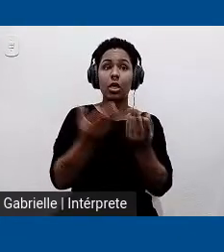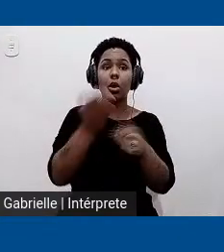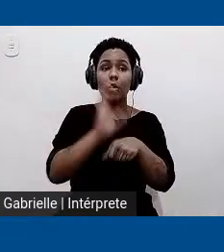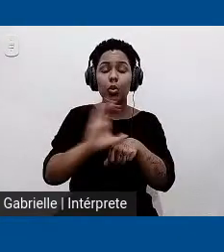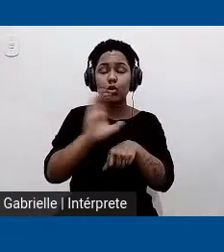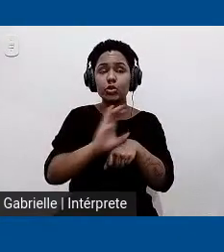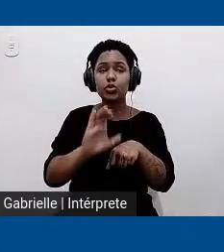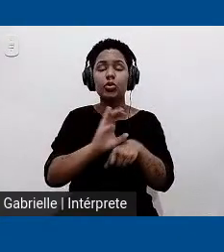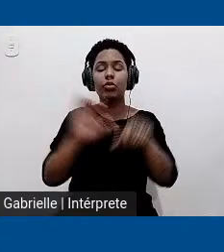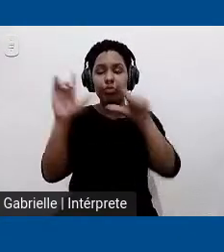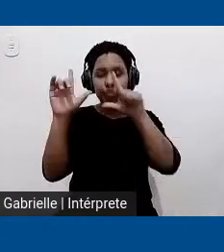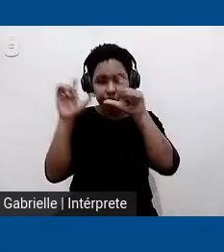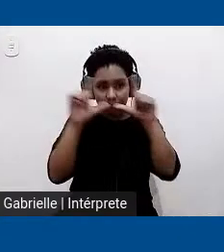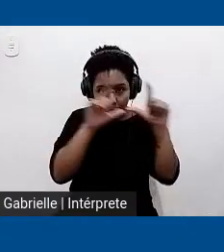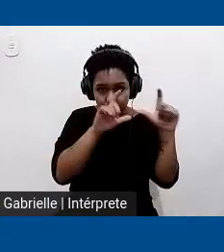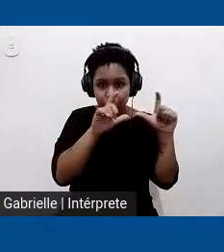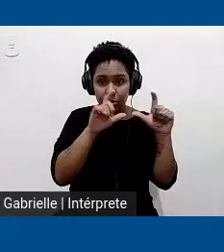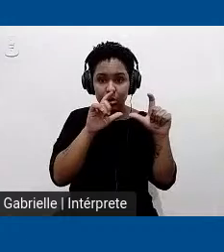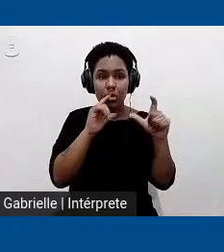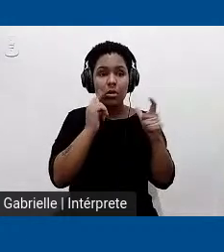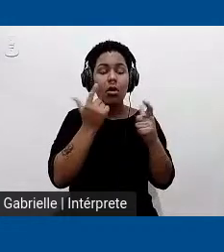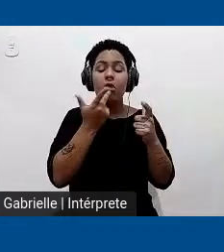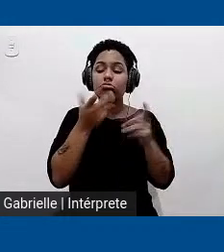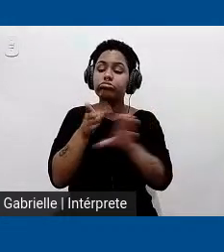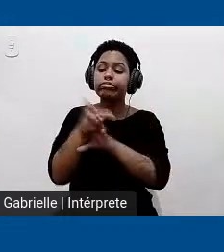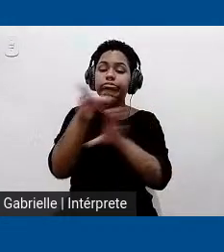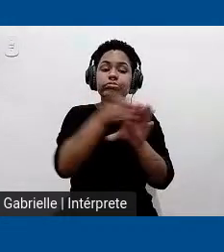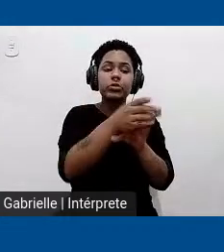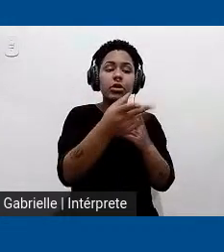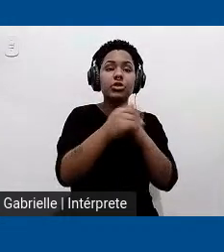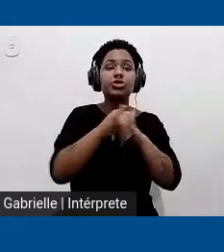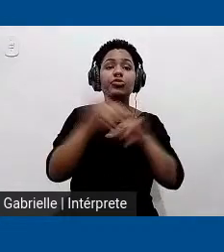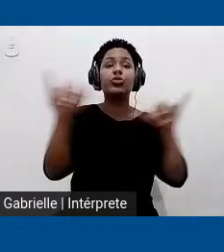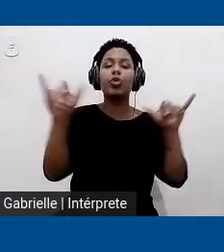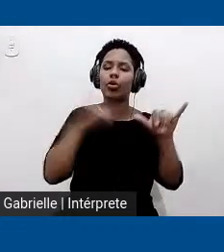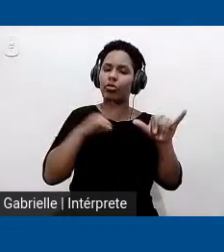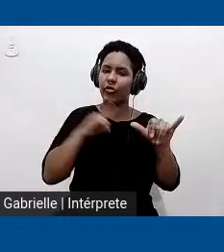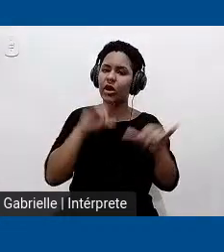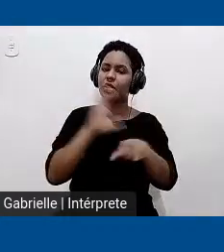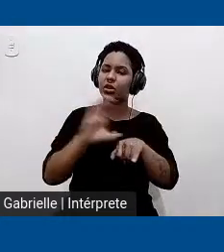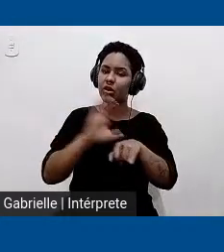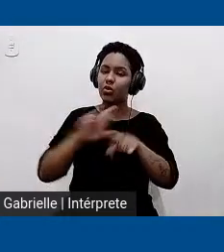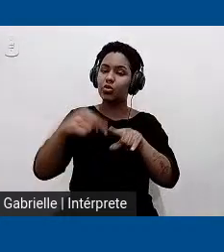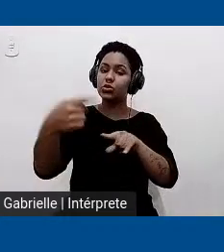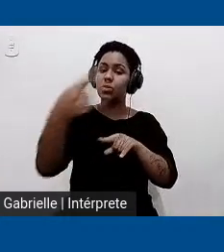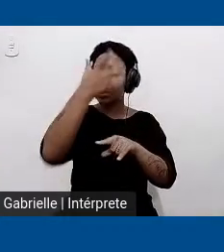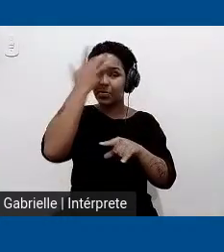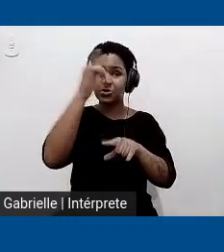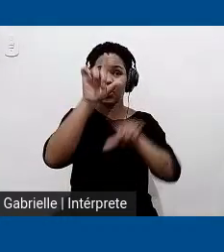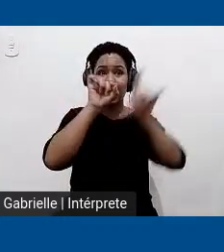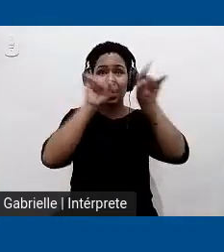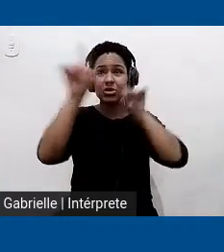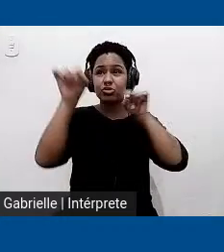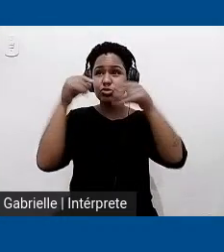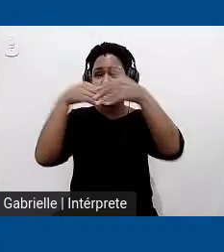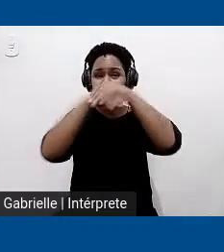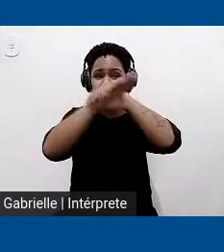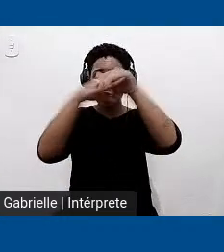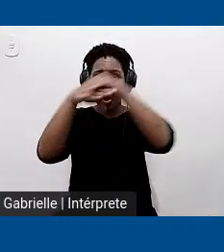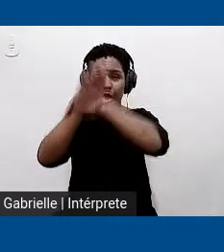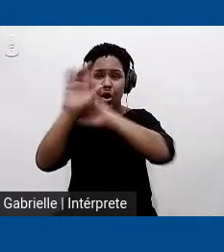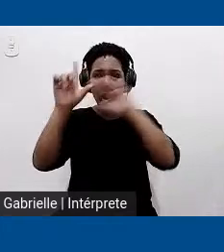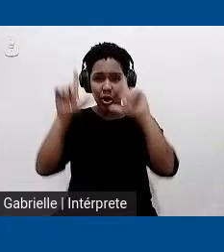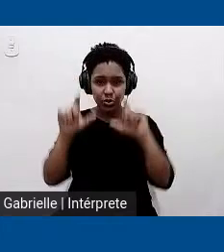quem deseja colecionar fotografia. Porque hoje o colecionador, até quem vai adquirir,